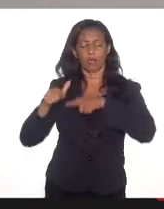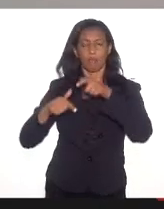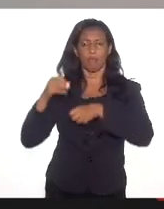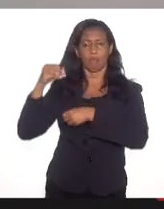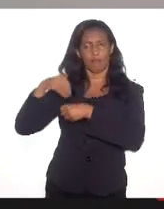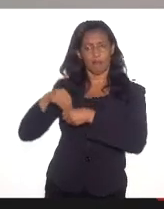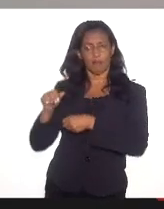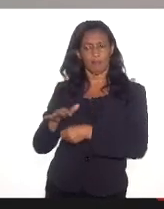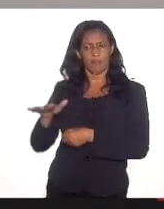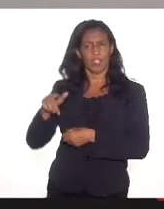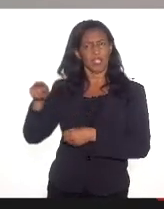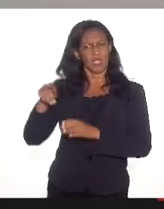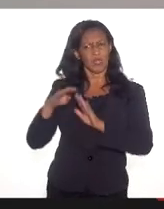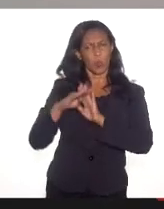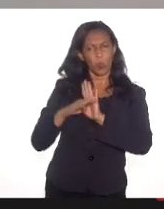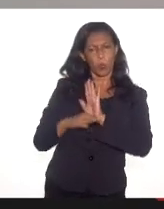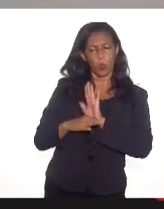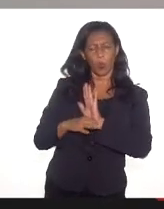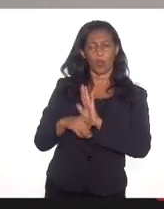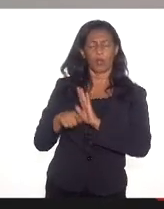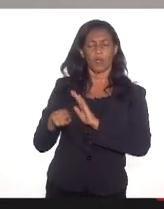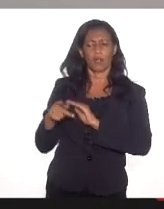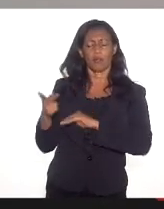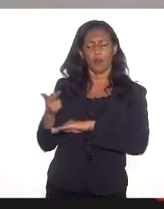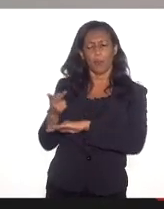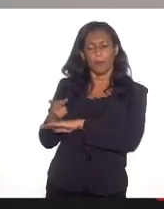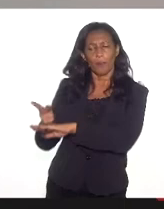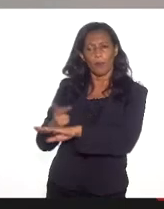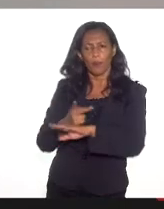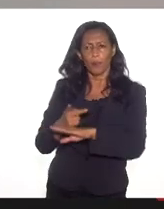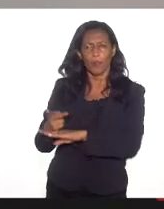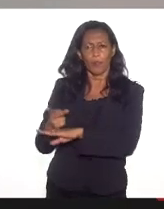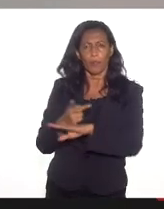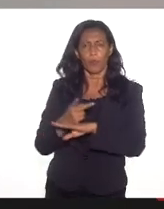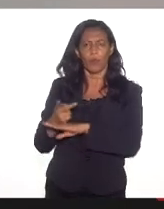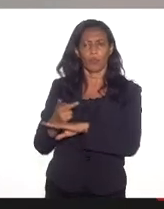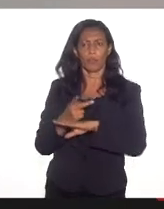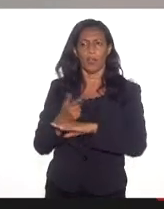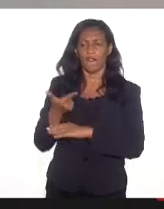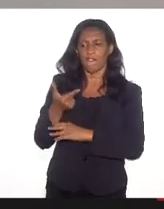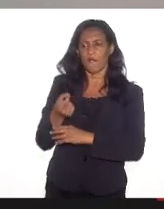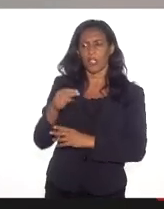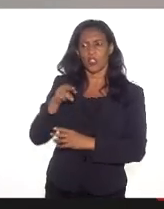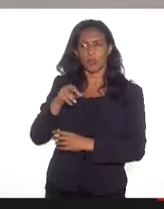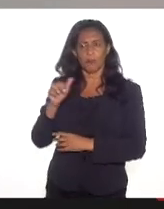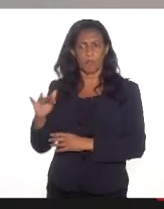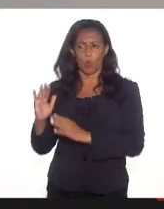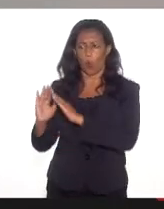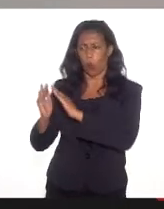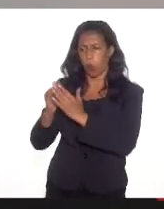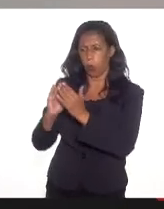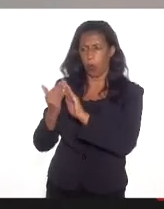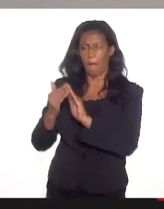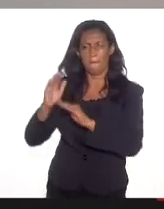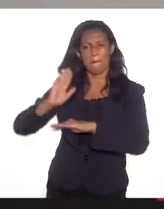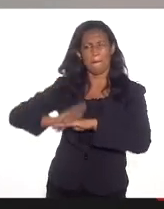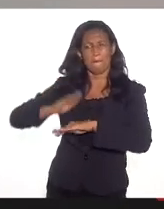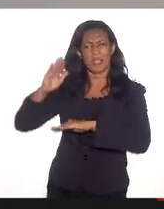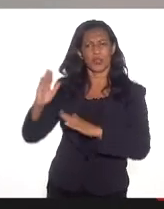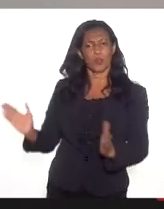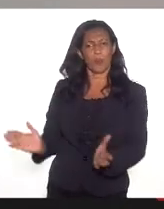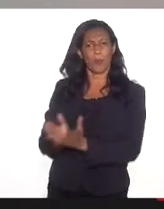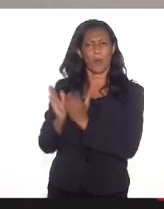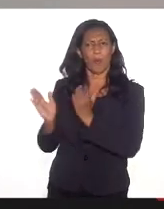se buscar com buscativa com dinheiro do Banco Mundial os 20 mil domicílios mais pobres da cidade do Rio de Janeiro